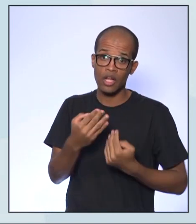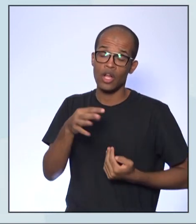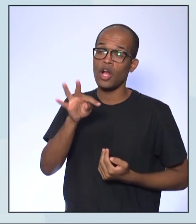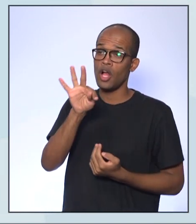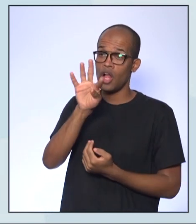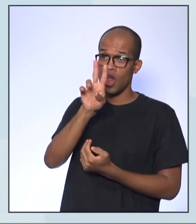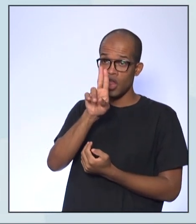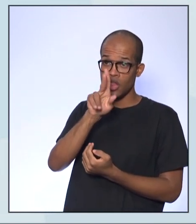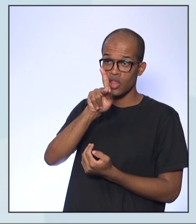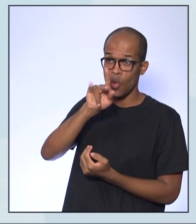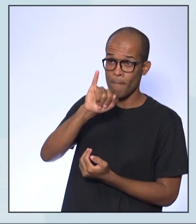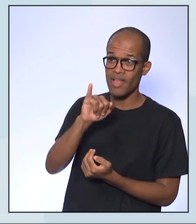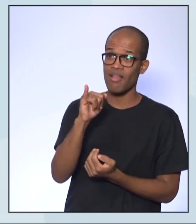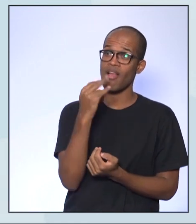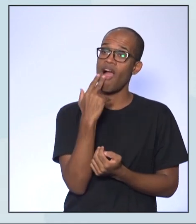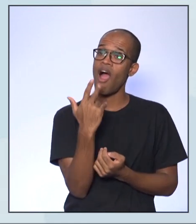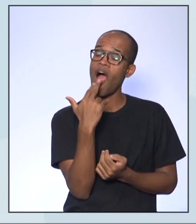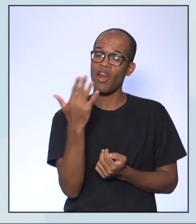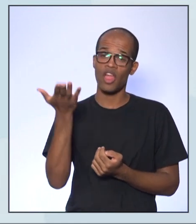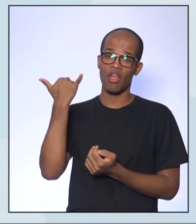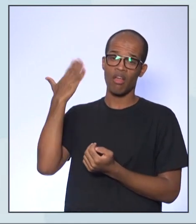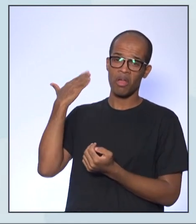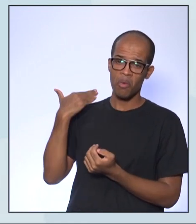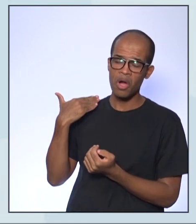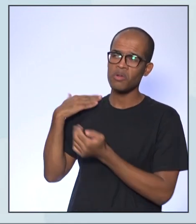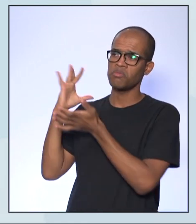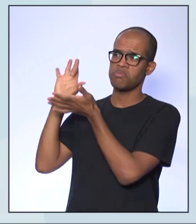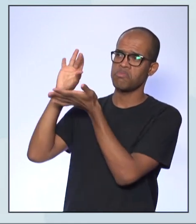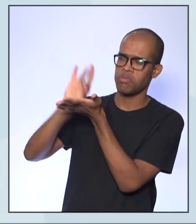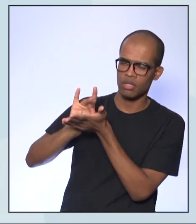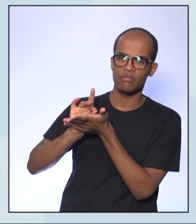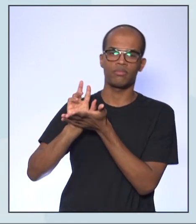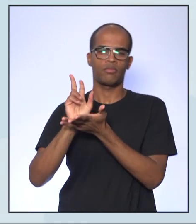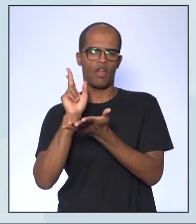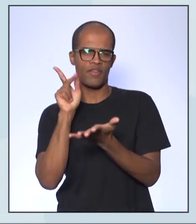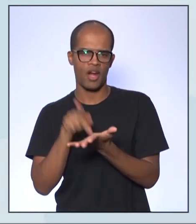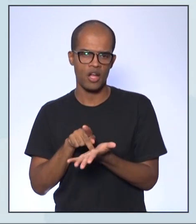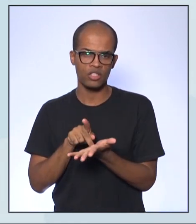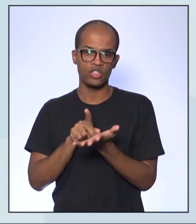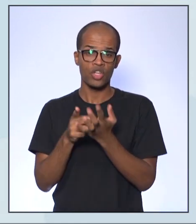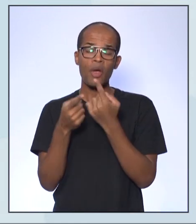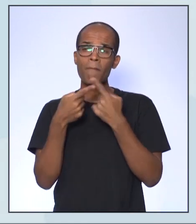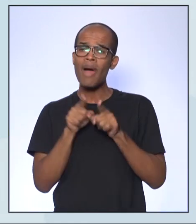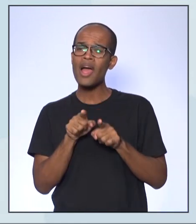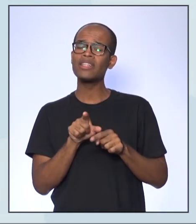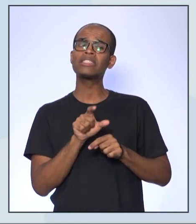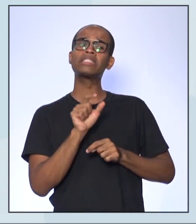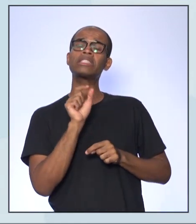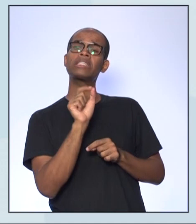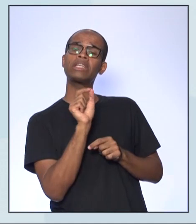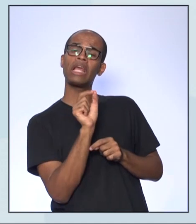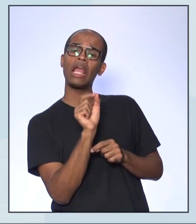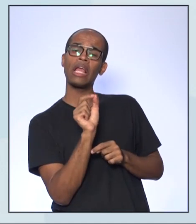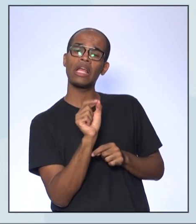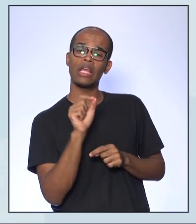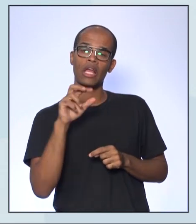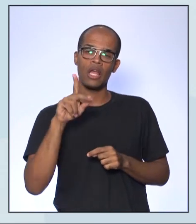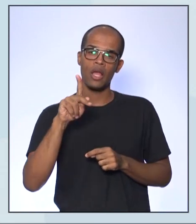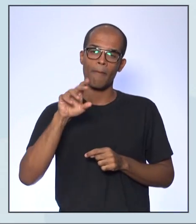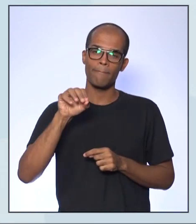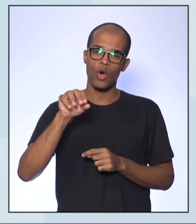língua originalíssima, aglutinante, é verdade. Mas a quem o